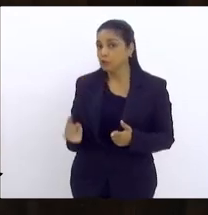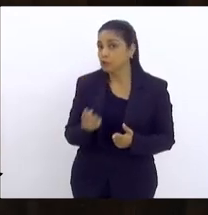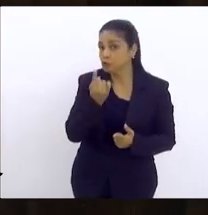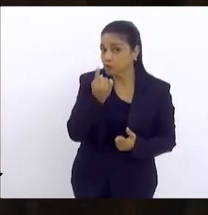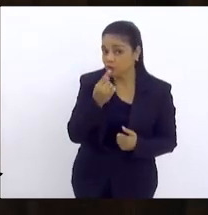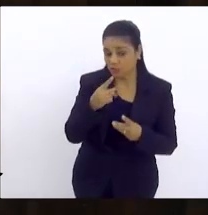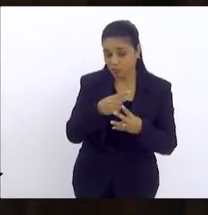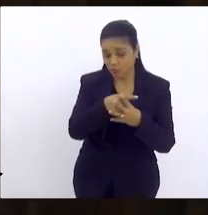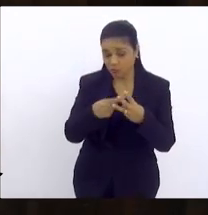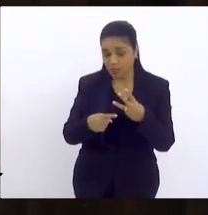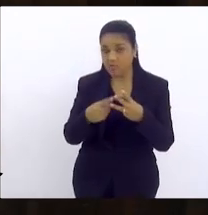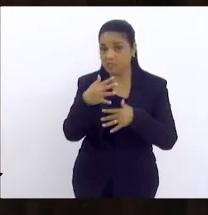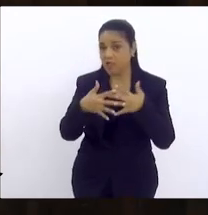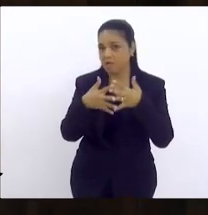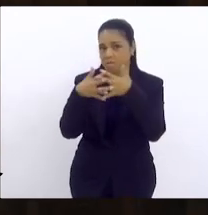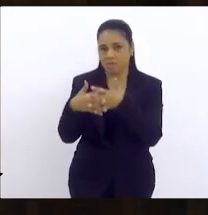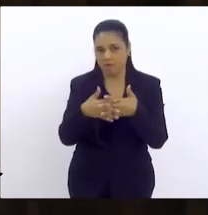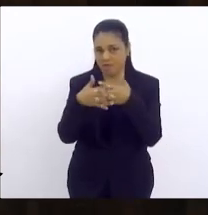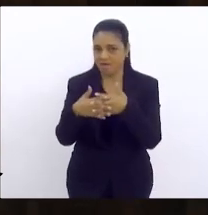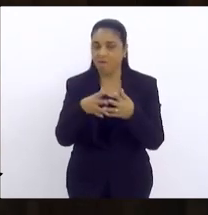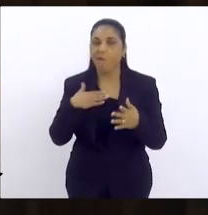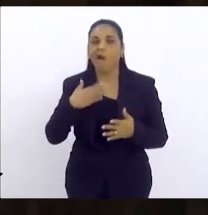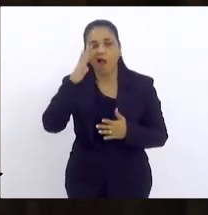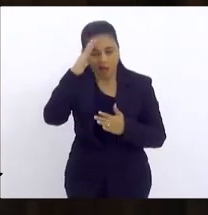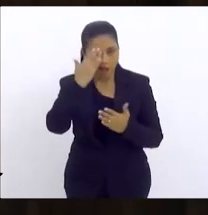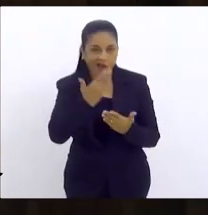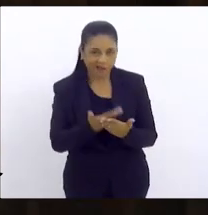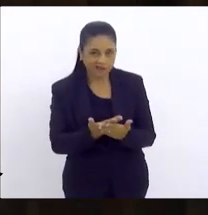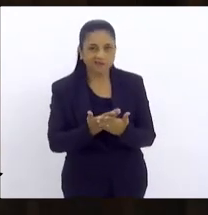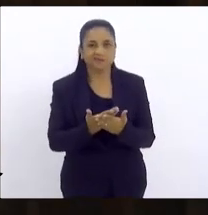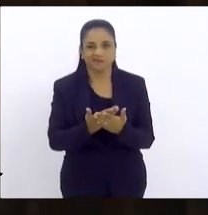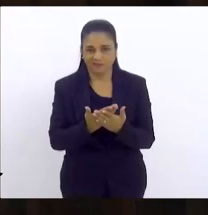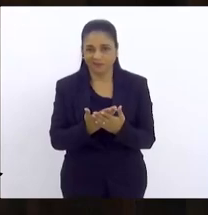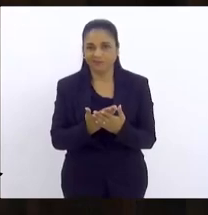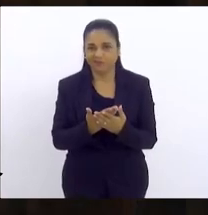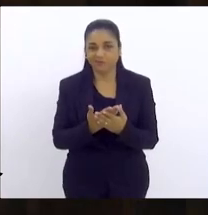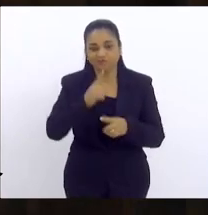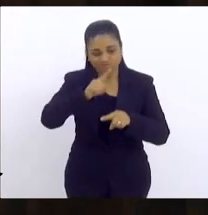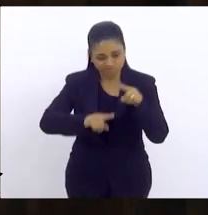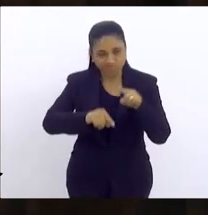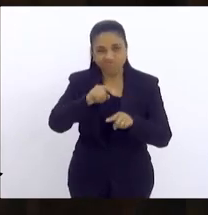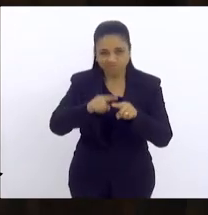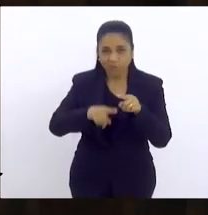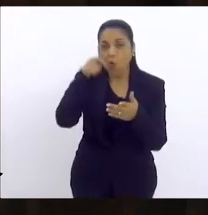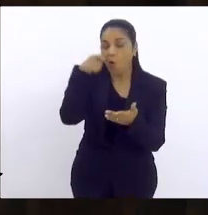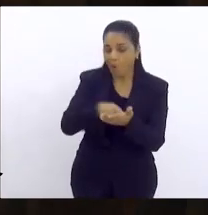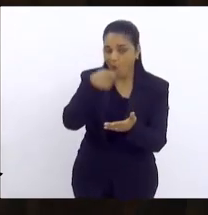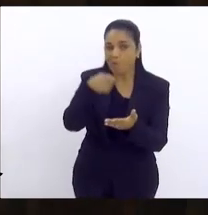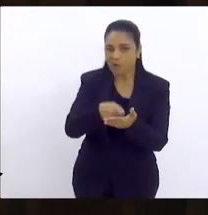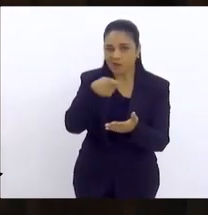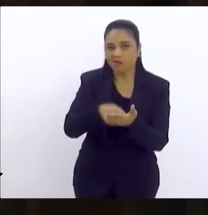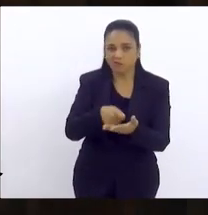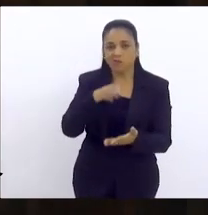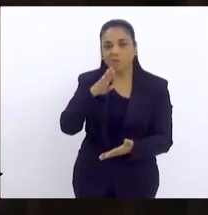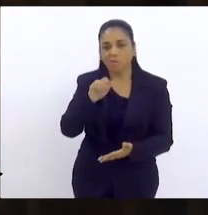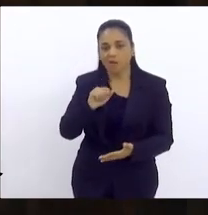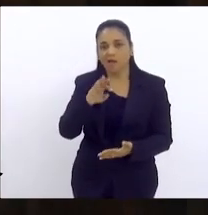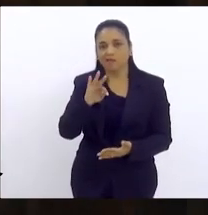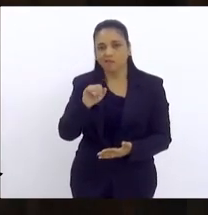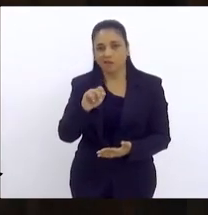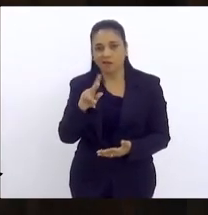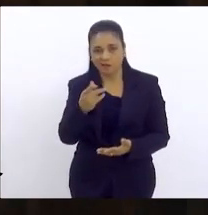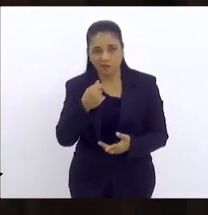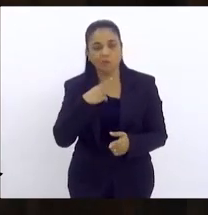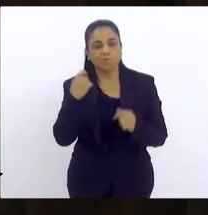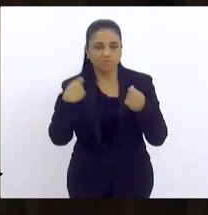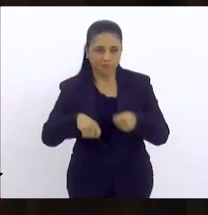Eu já acredito que esse kit deve ser Deputado equipamento obrigatório dois batalhões cada Batalhão tem que ter um